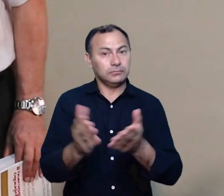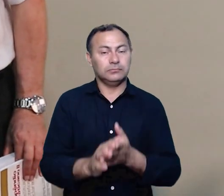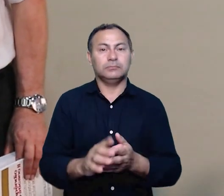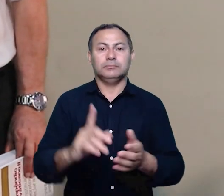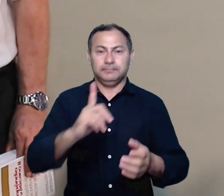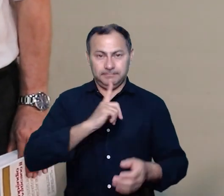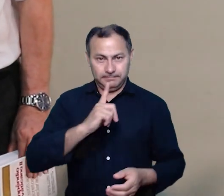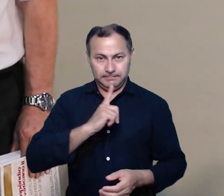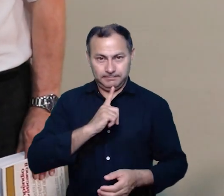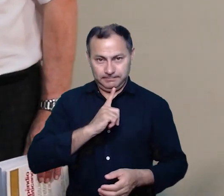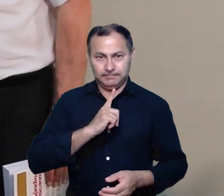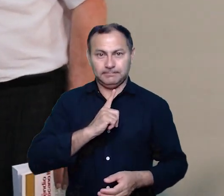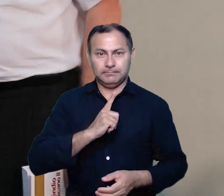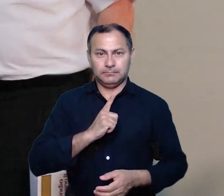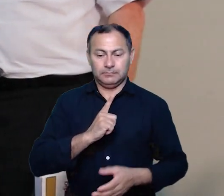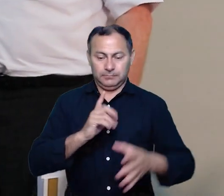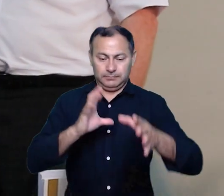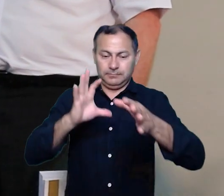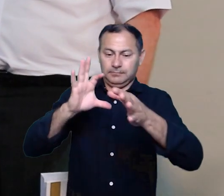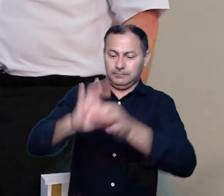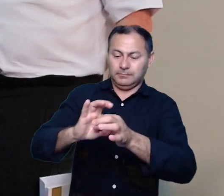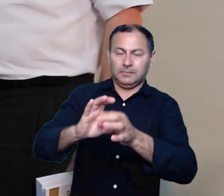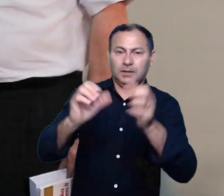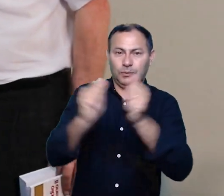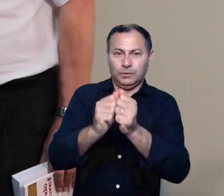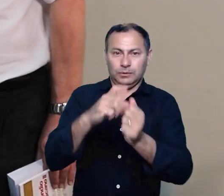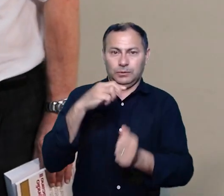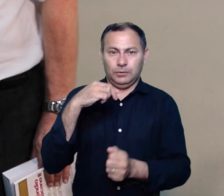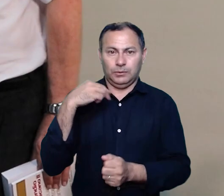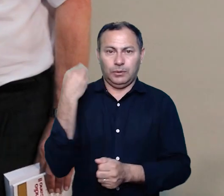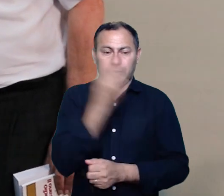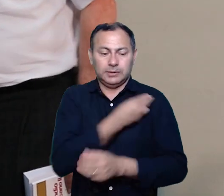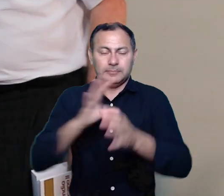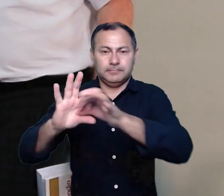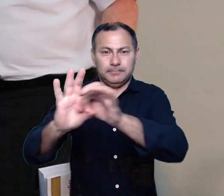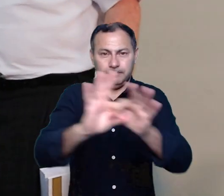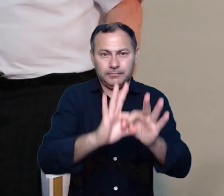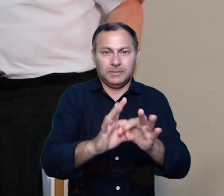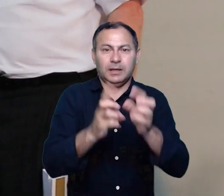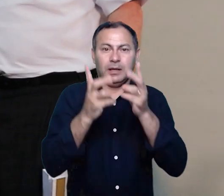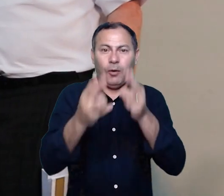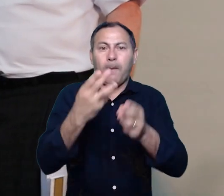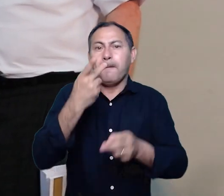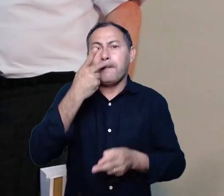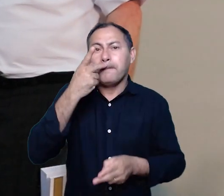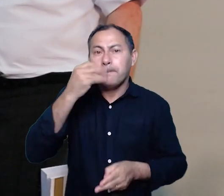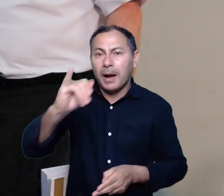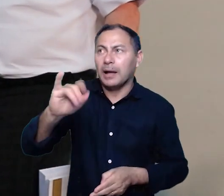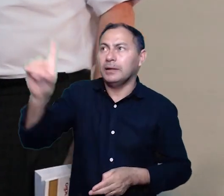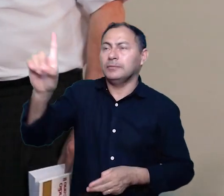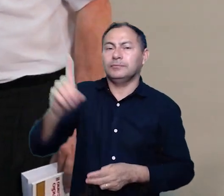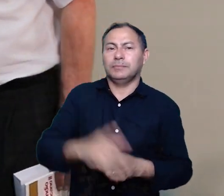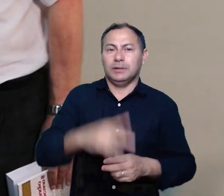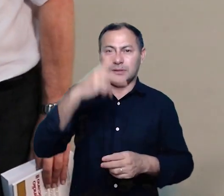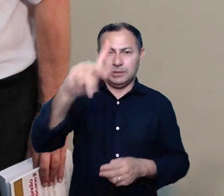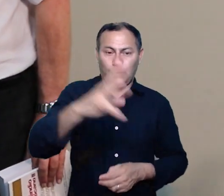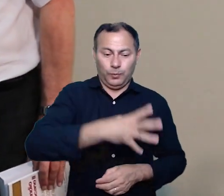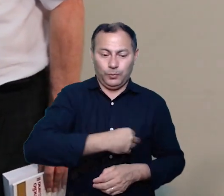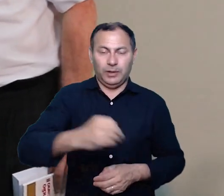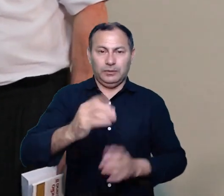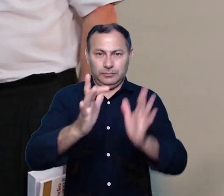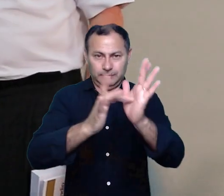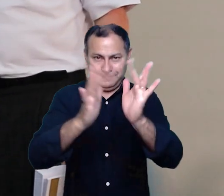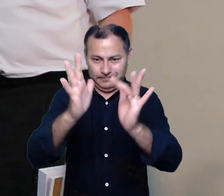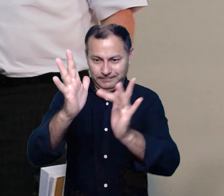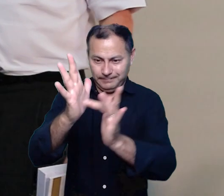relações. Para que tenhais comunhão conosco, e nossa comunhão seja com o Pai e com o